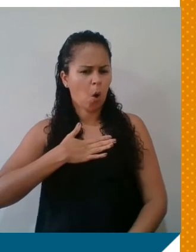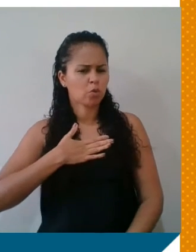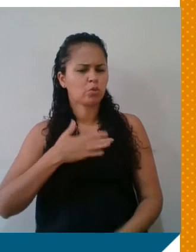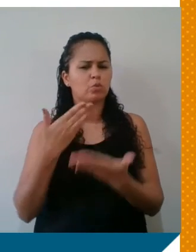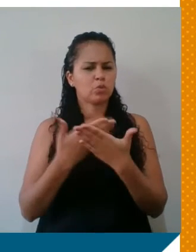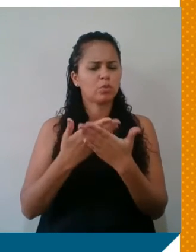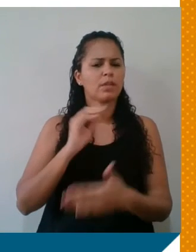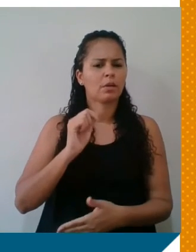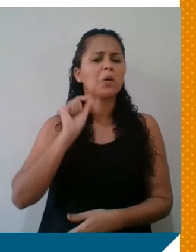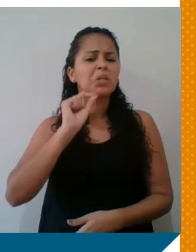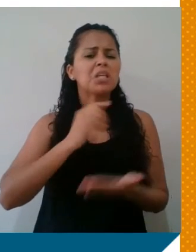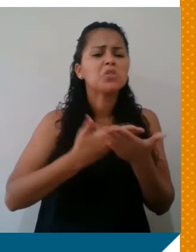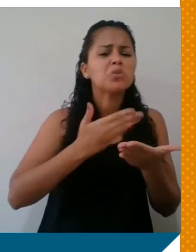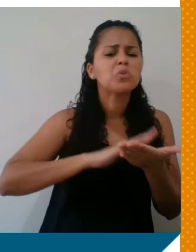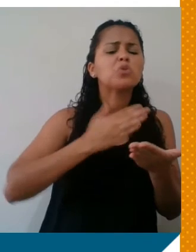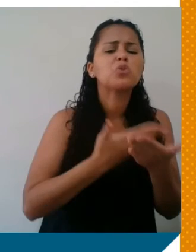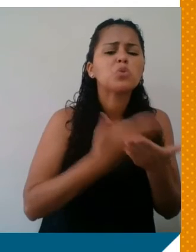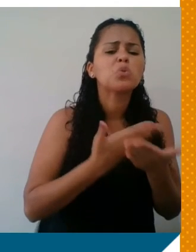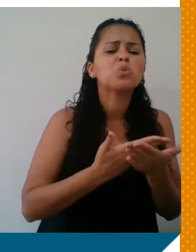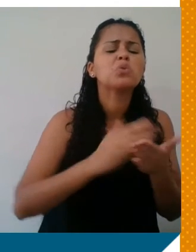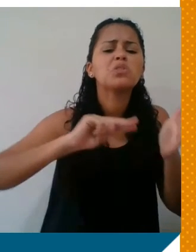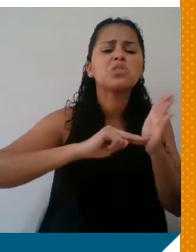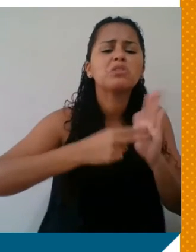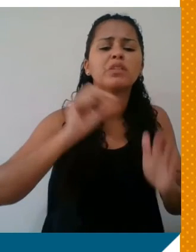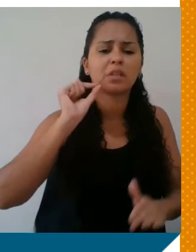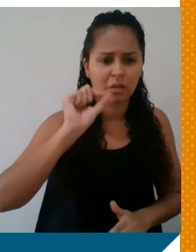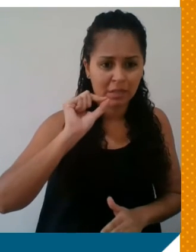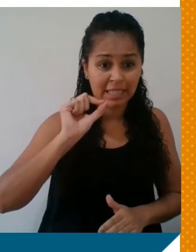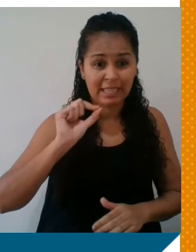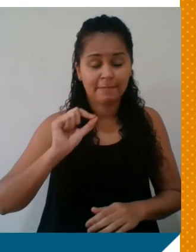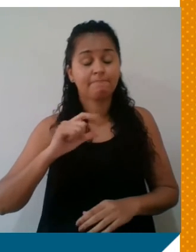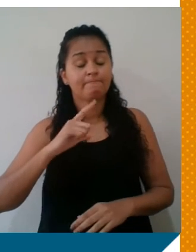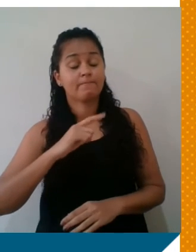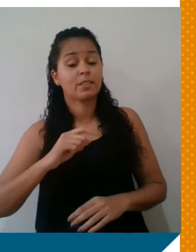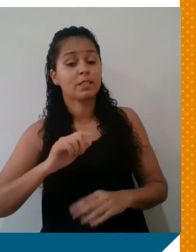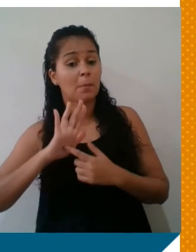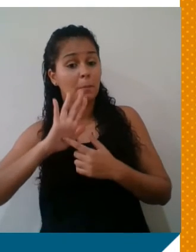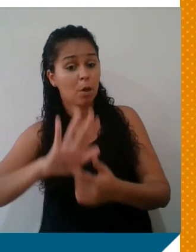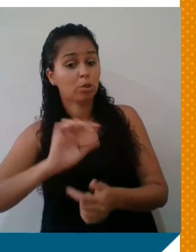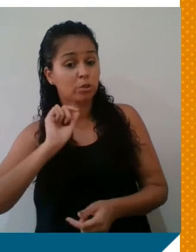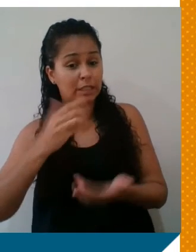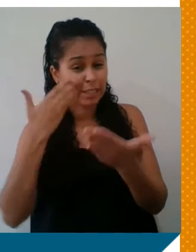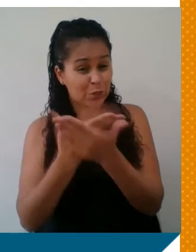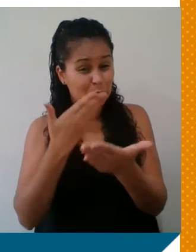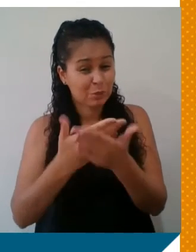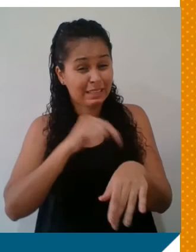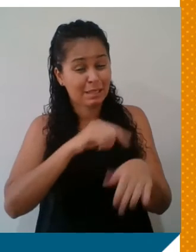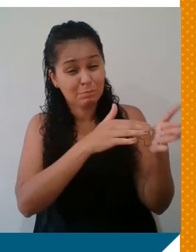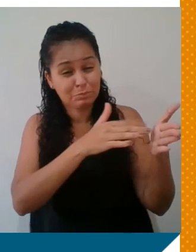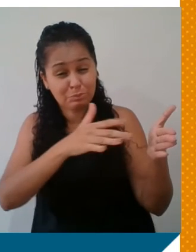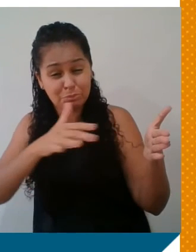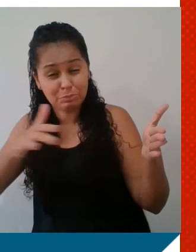que é o estudo, né? E a maioria dos estudos mostram pra gente que você estudar muito tempo direto a mesma matéria torna isso